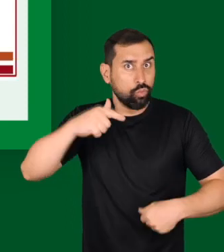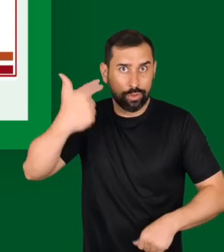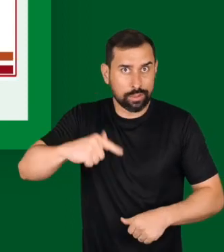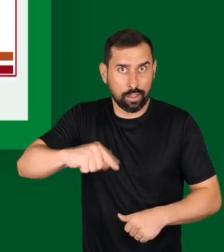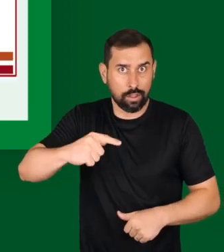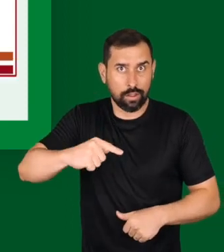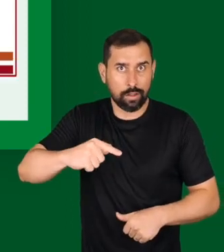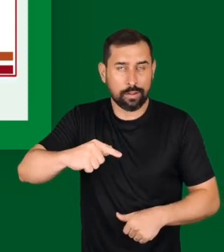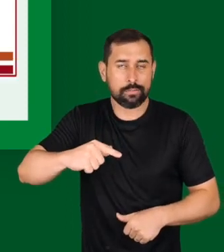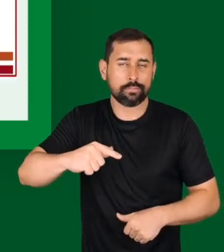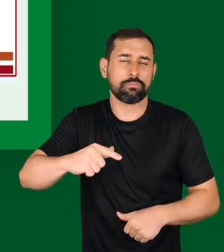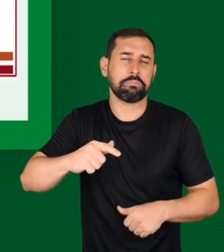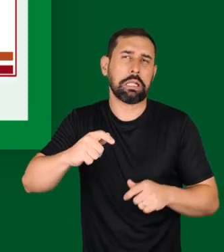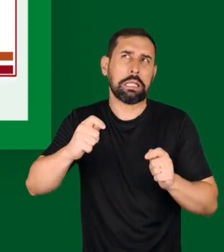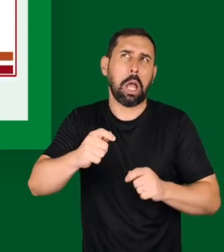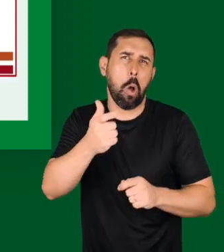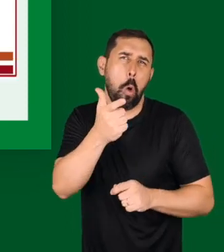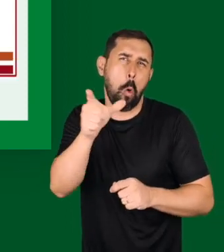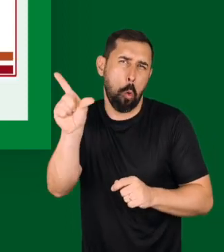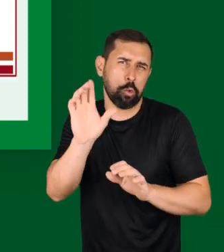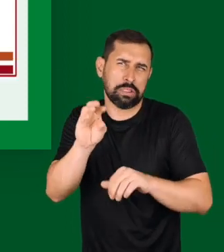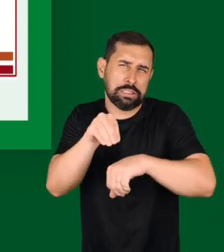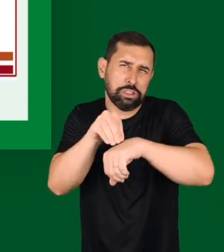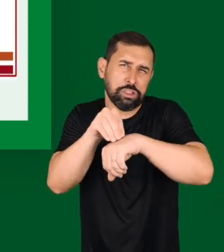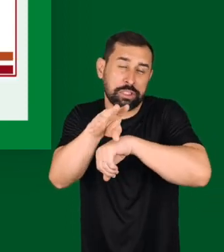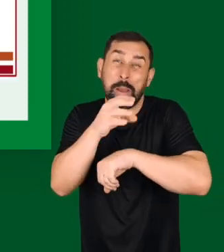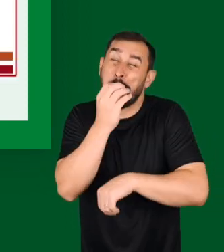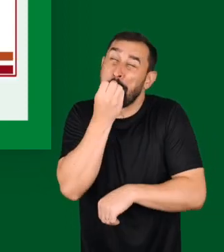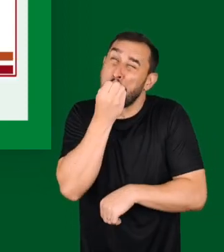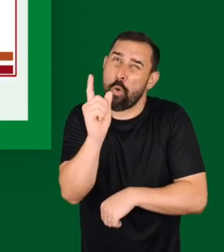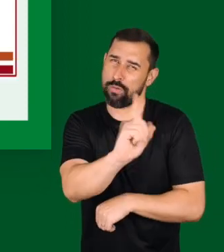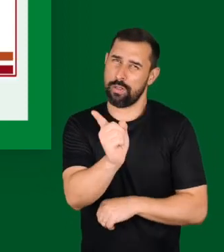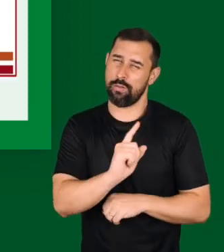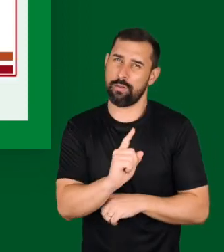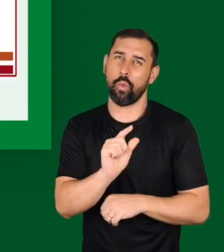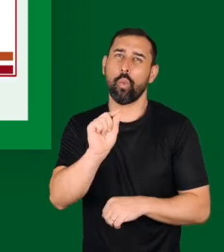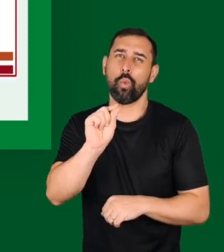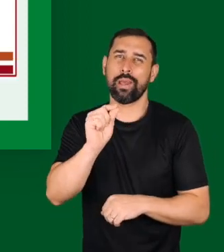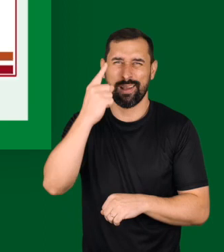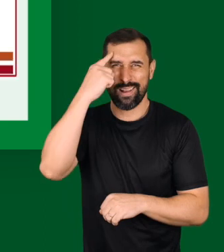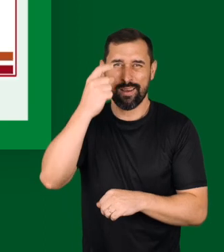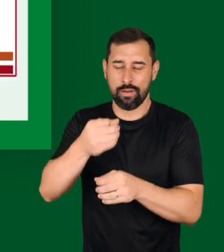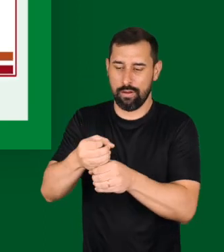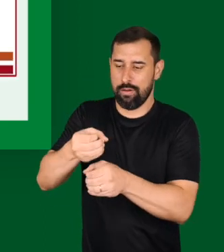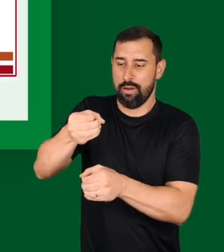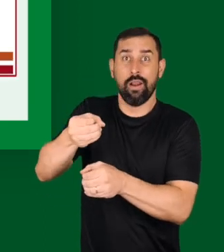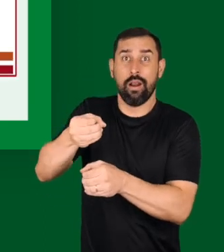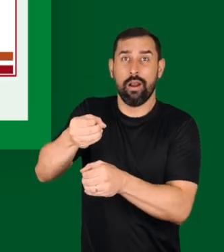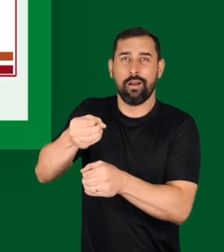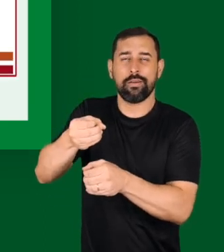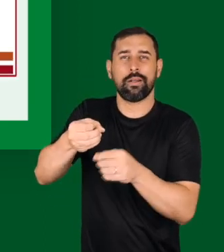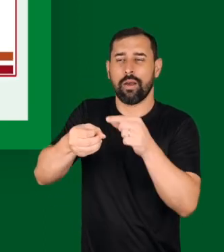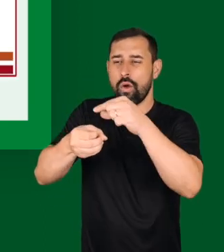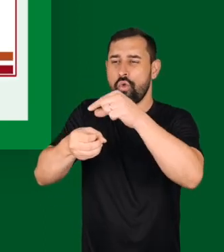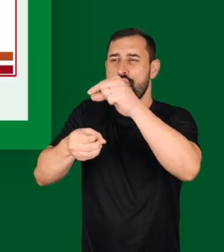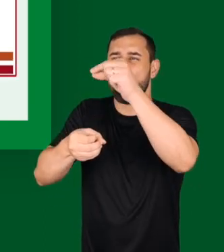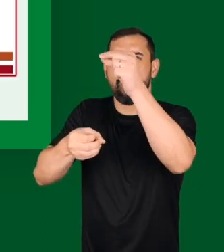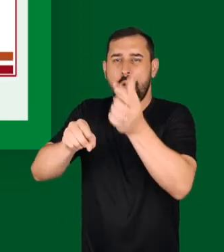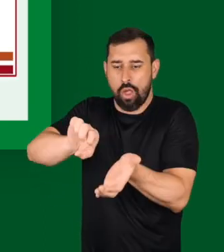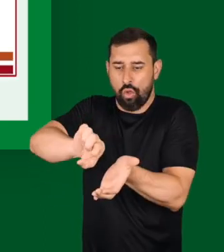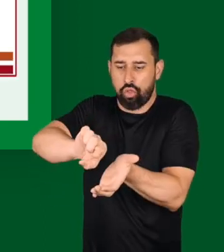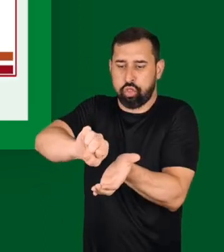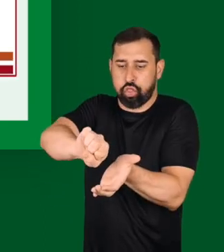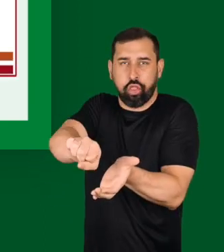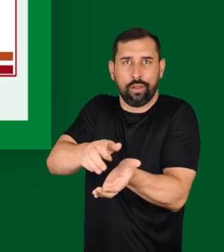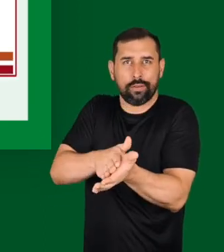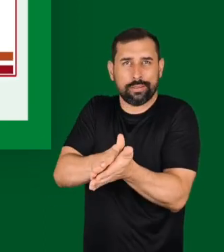tenho gel apropriado, uma alternativa, que não é o ideal, mas pode ser usada, é você usar a solução fisiológica. Como é que a